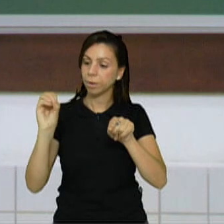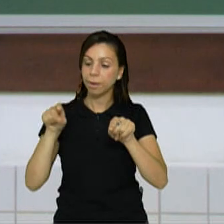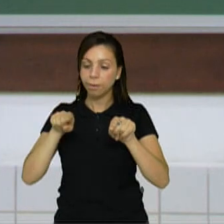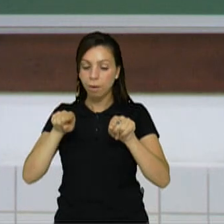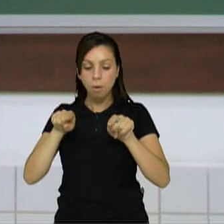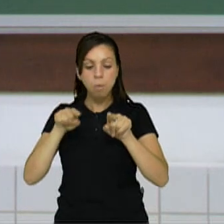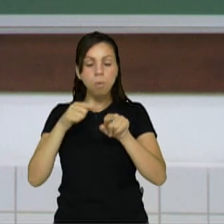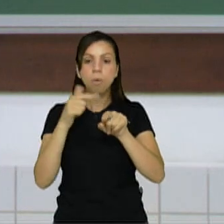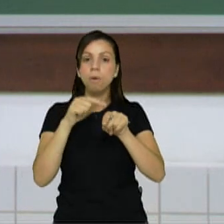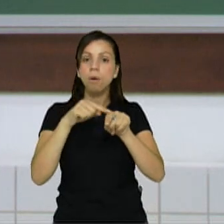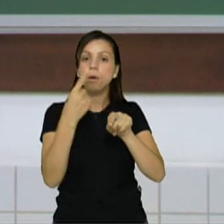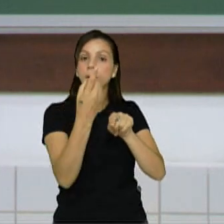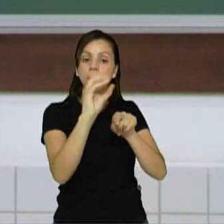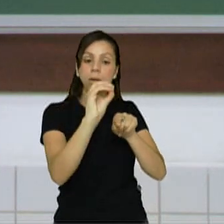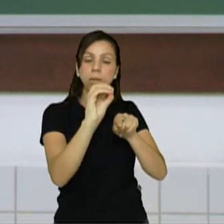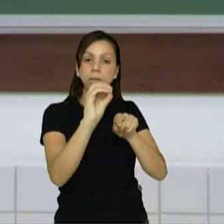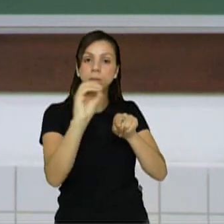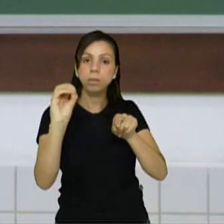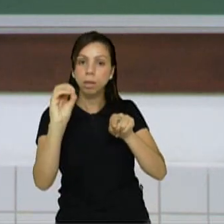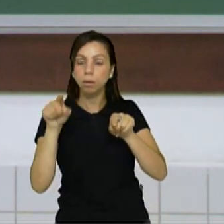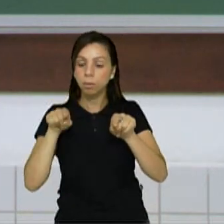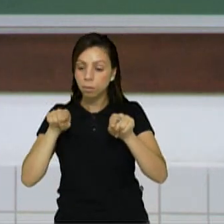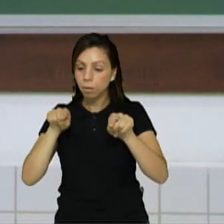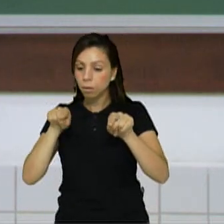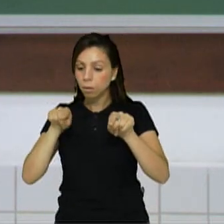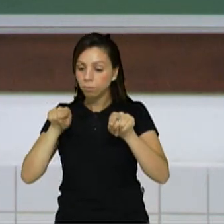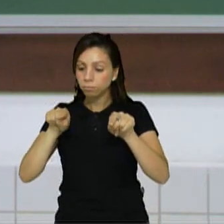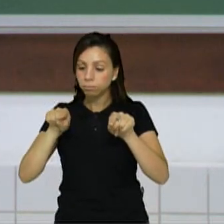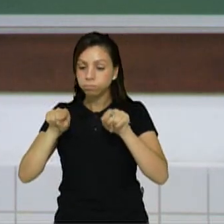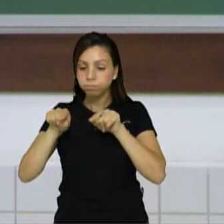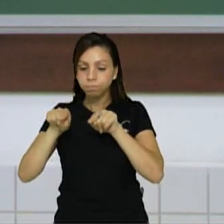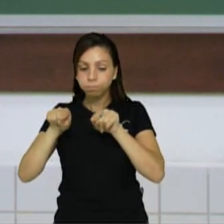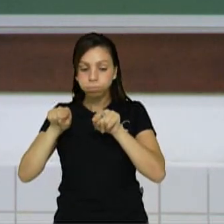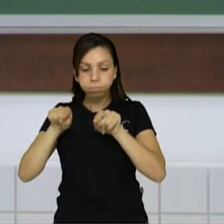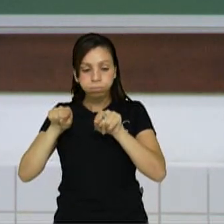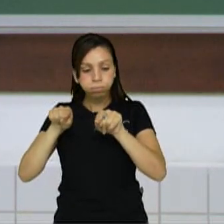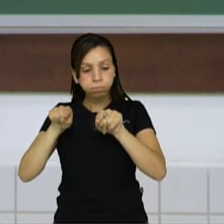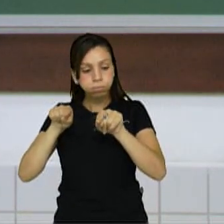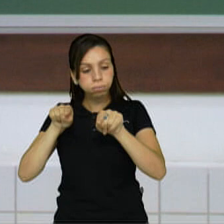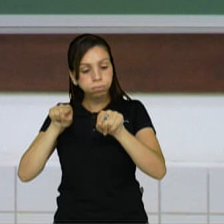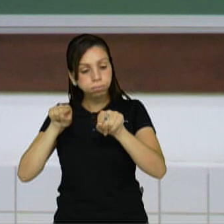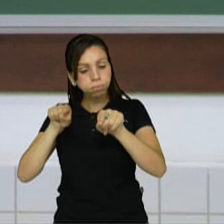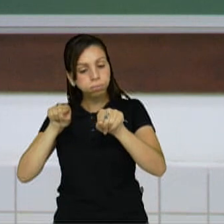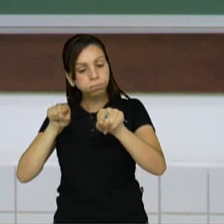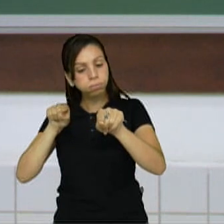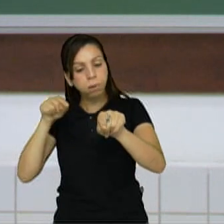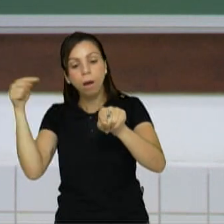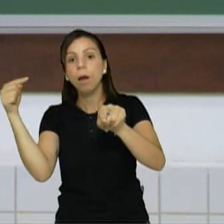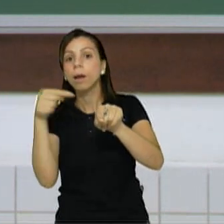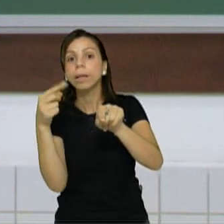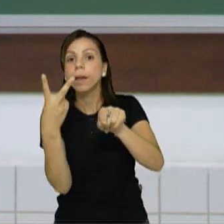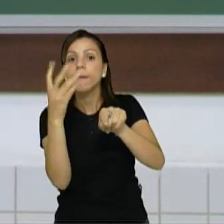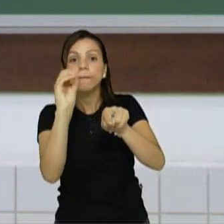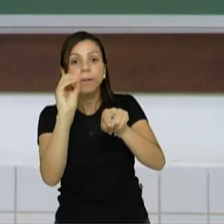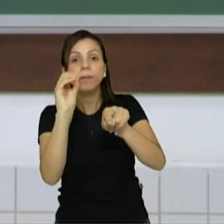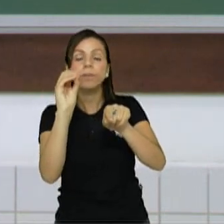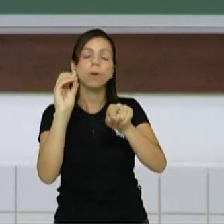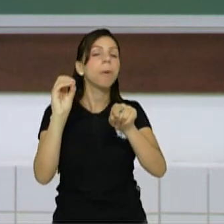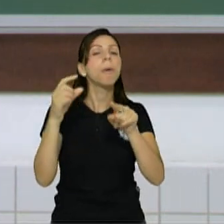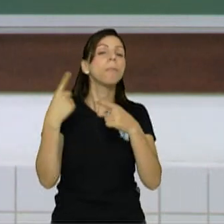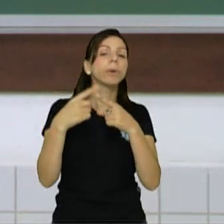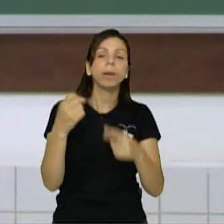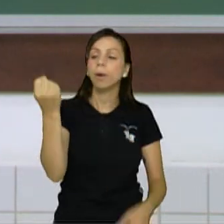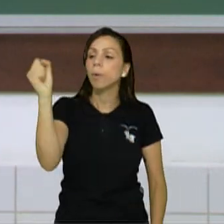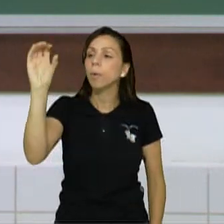100. Você vai ver o carro passando por você a 20. A velocidade relativa é 100 menos 80, que vai dar 20. Pegou a